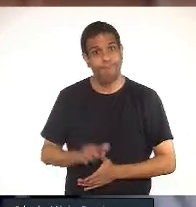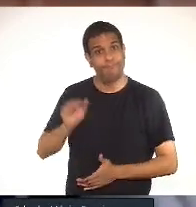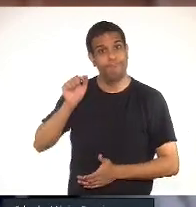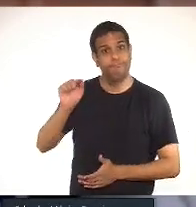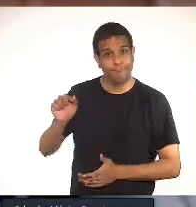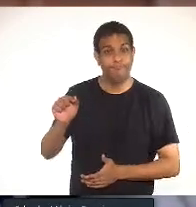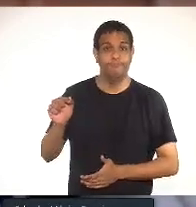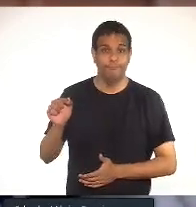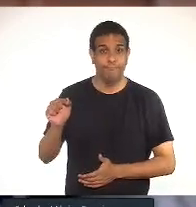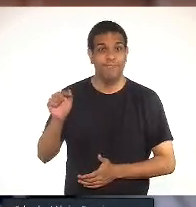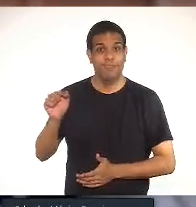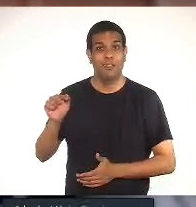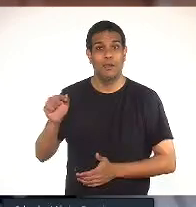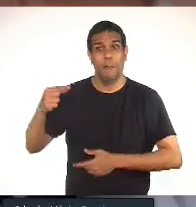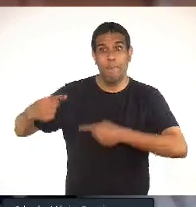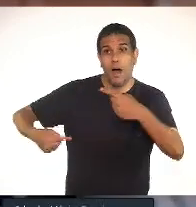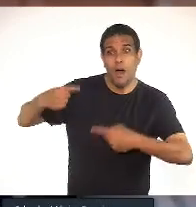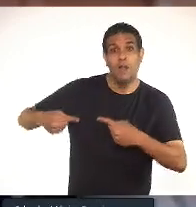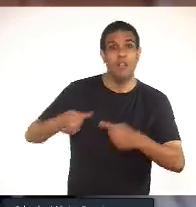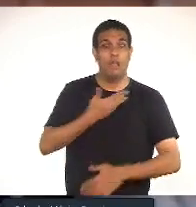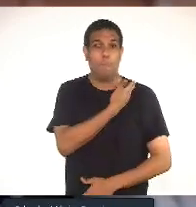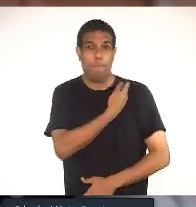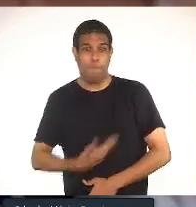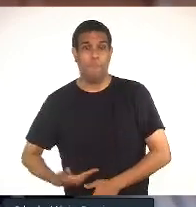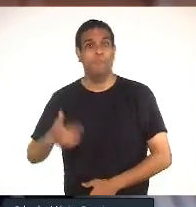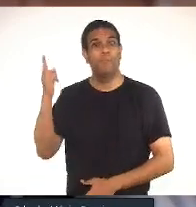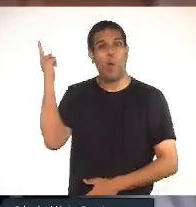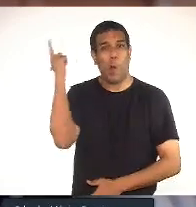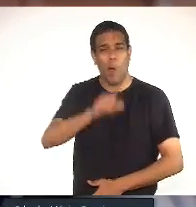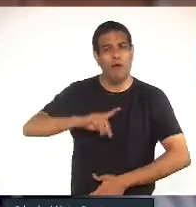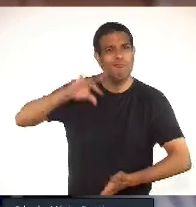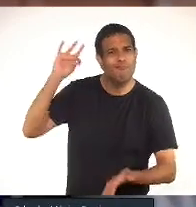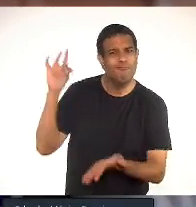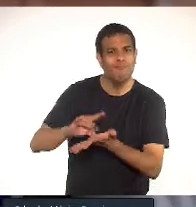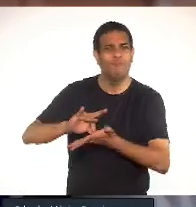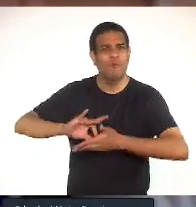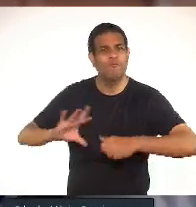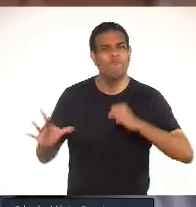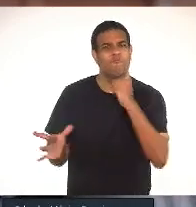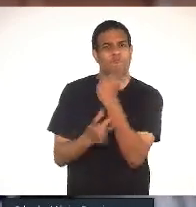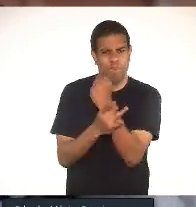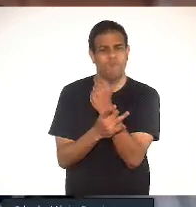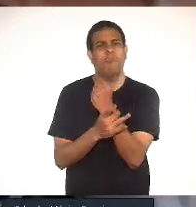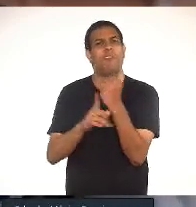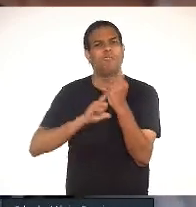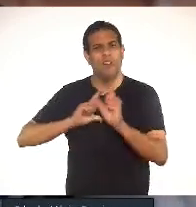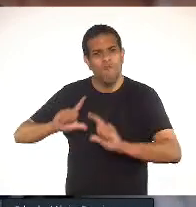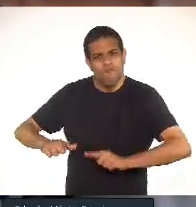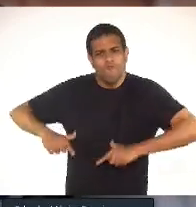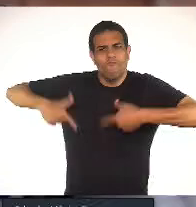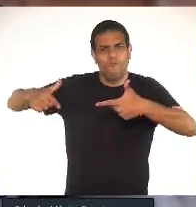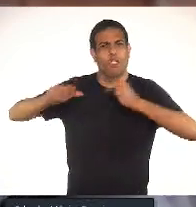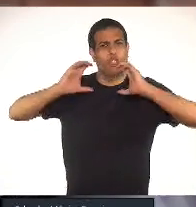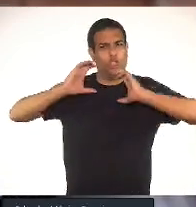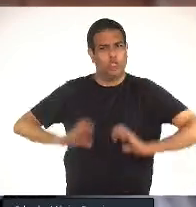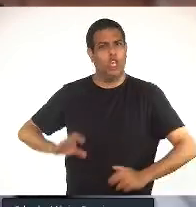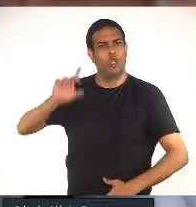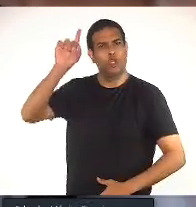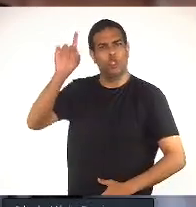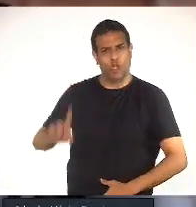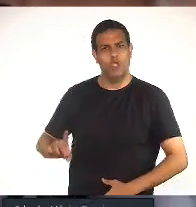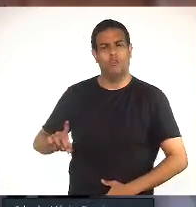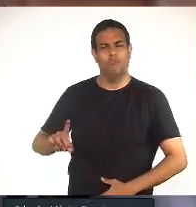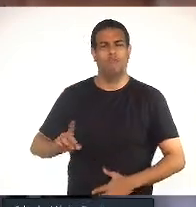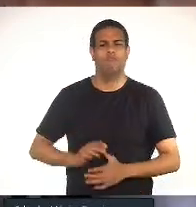que essas políticas públicas, com certeza, fortalecem e promovem cidadanias e direitos fortalecidas por